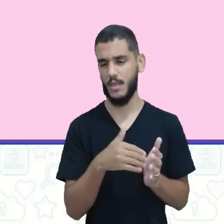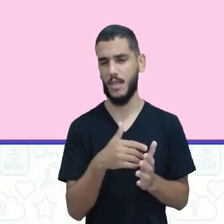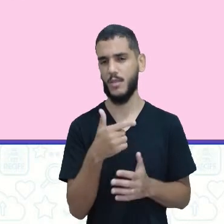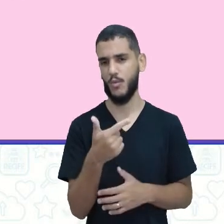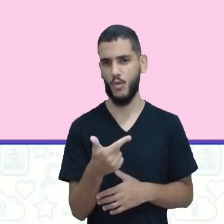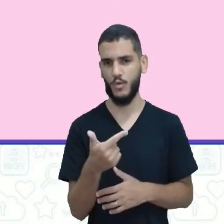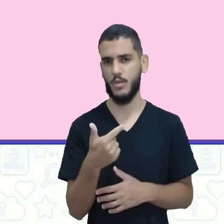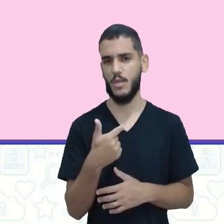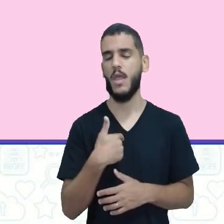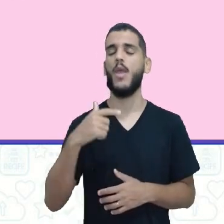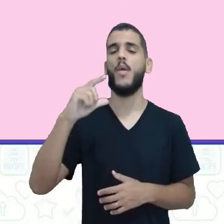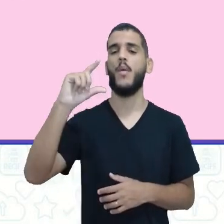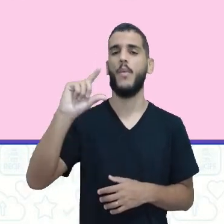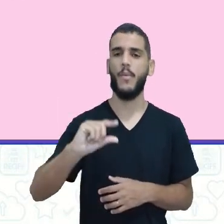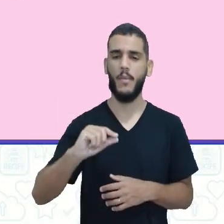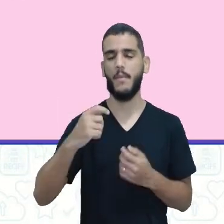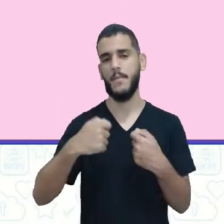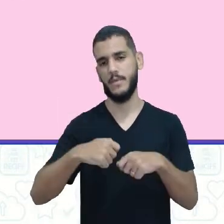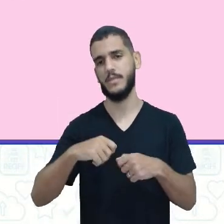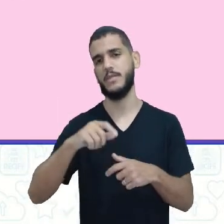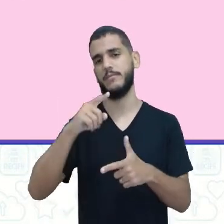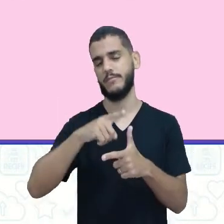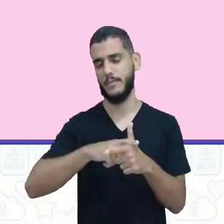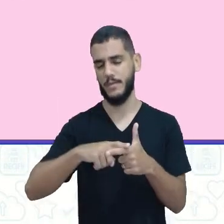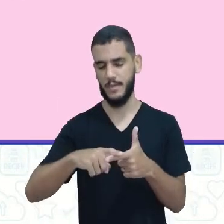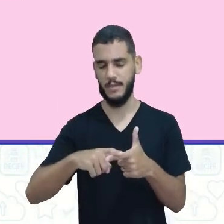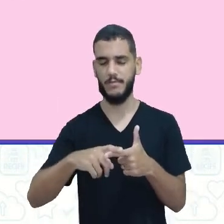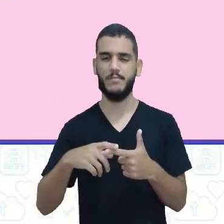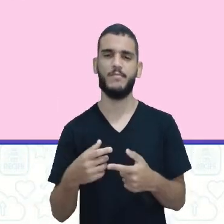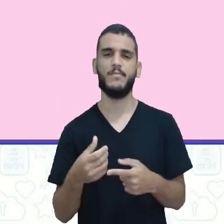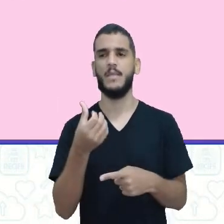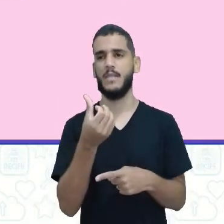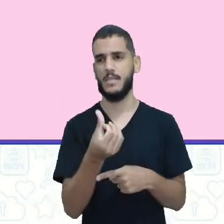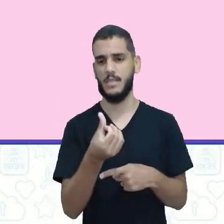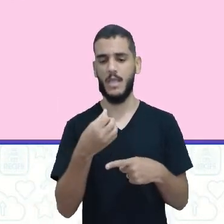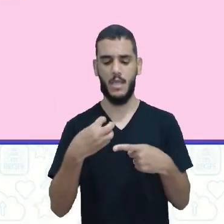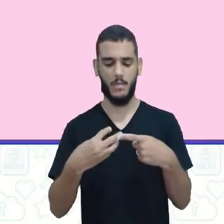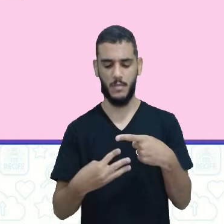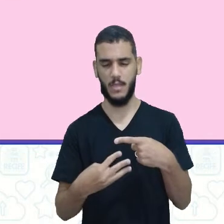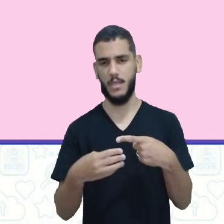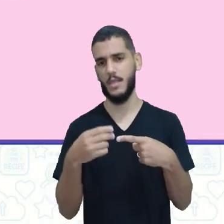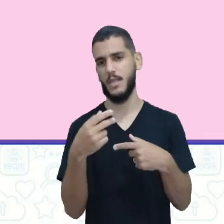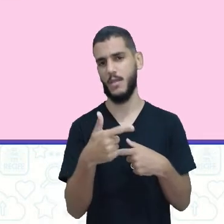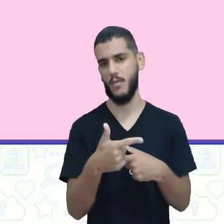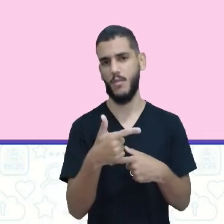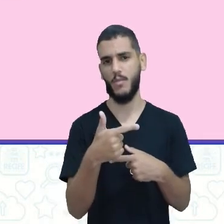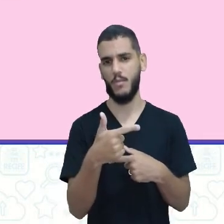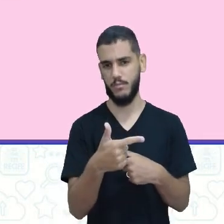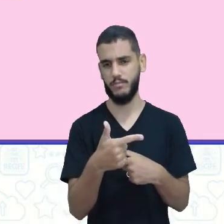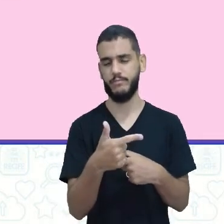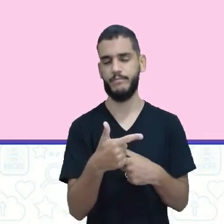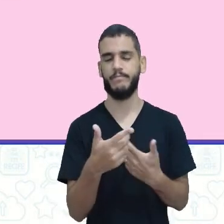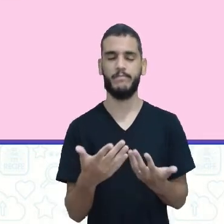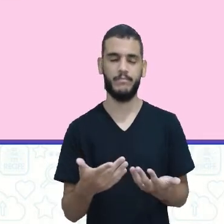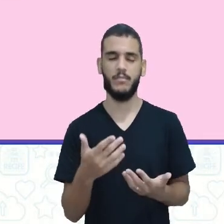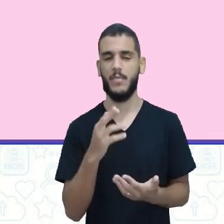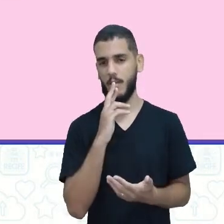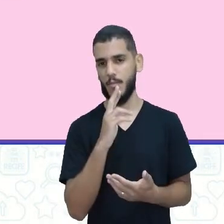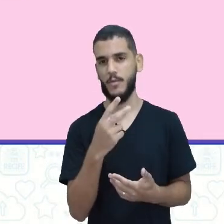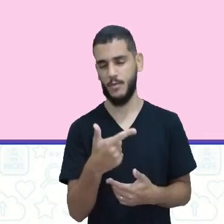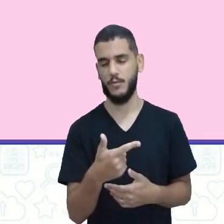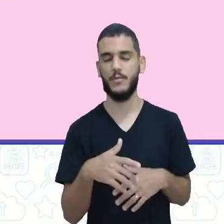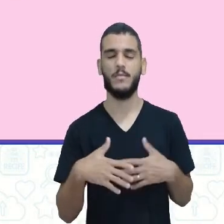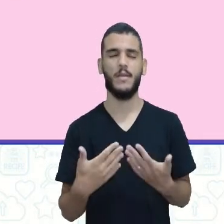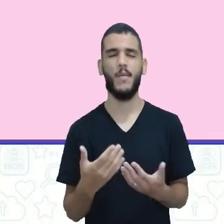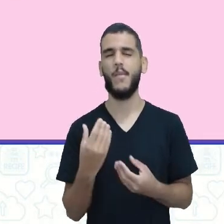diminuindo, então eu estou dividindo, né? 6 dividido por 3 vai dar 2. Professora, como é que eu sei essa